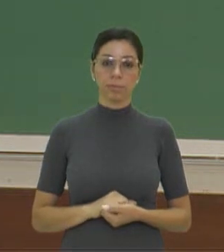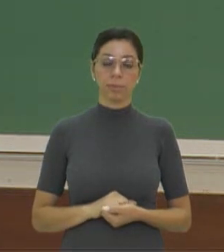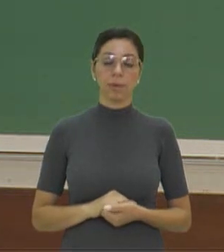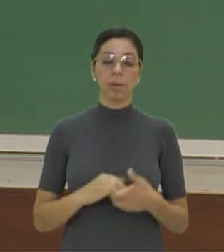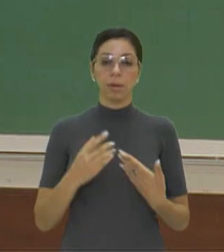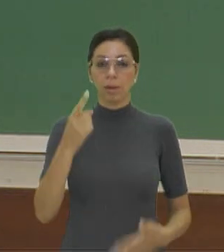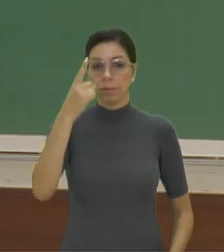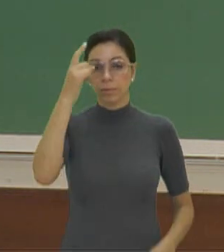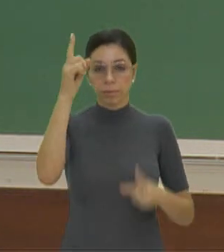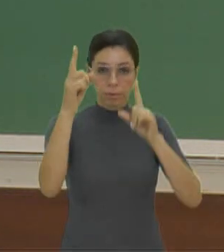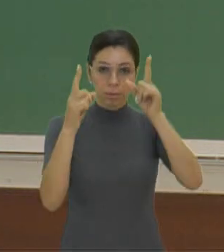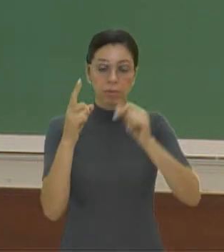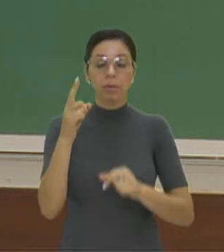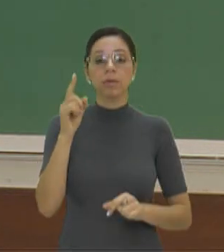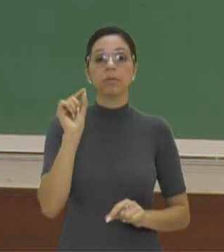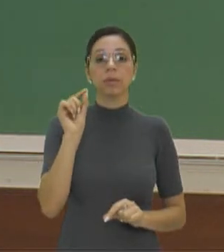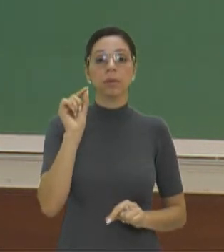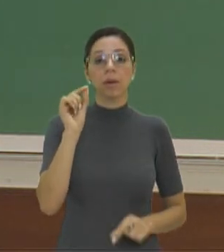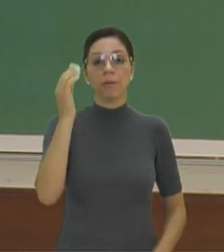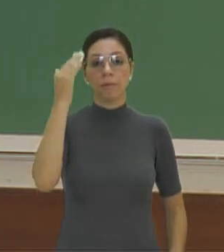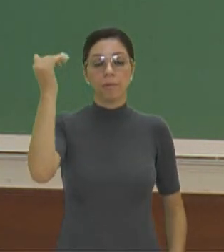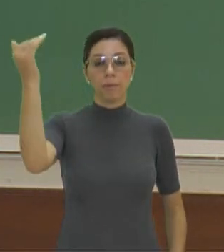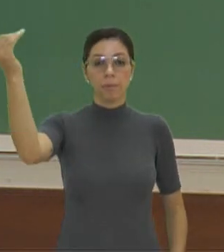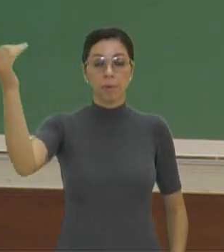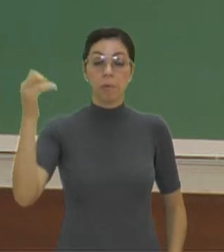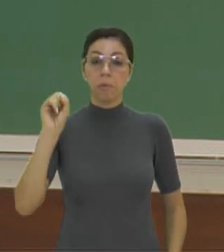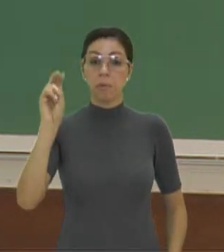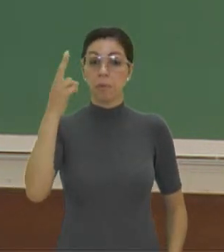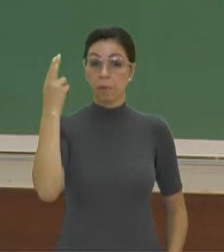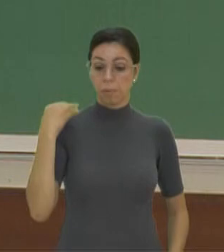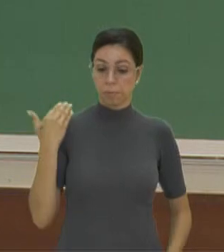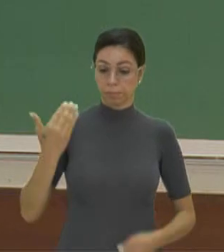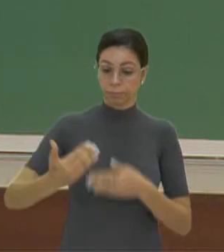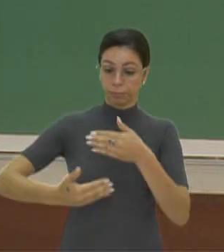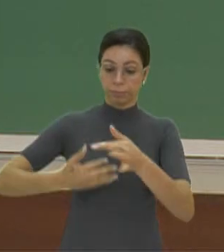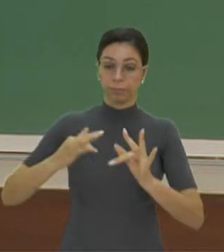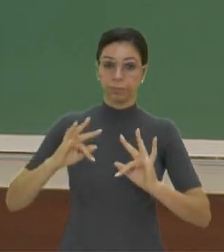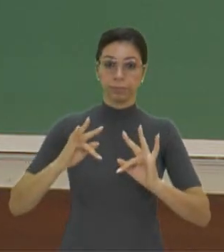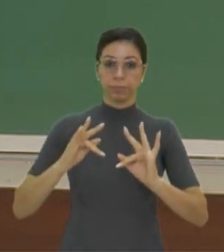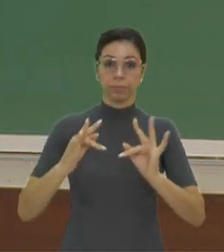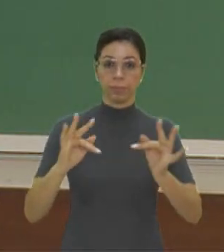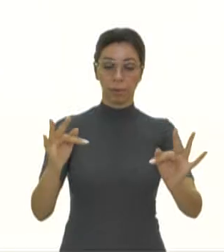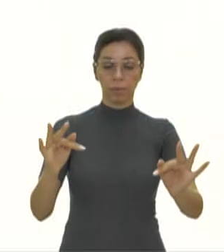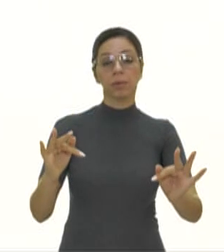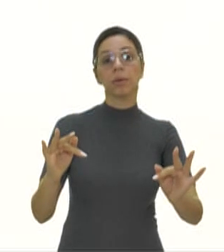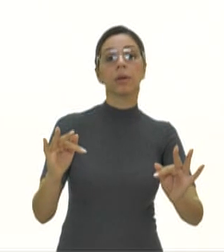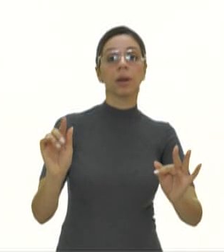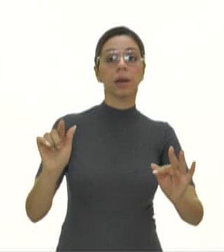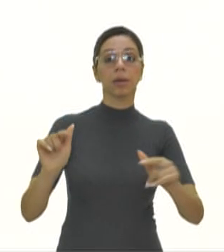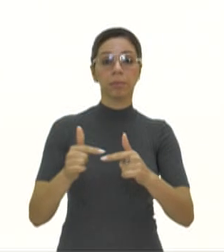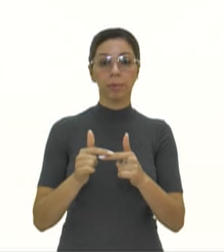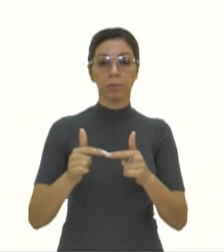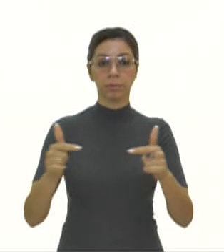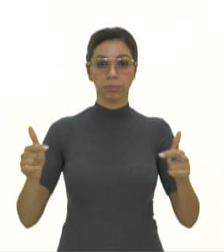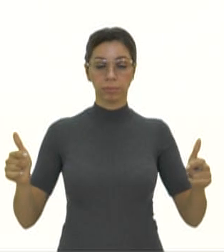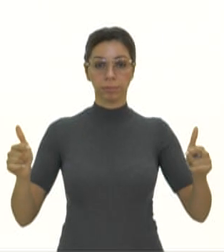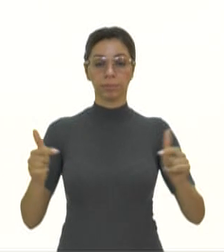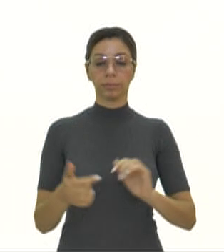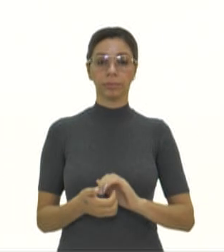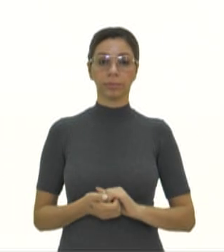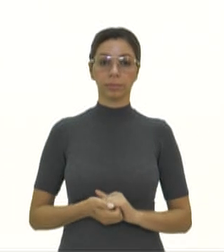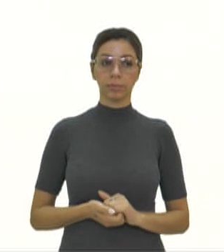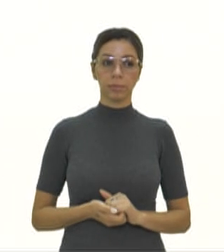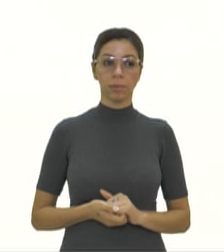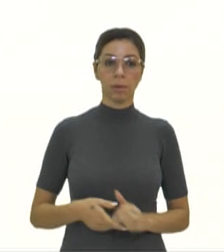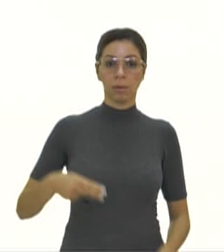invenções famosas ou os avanços que por acidente. Então, com base nessa ideia, vocês vão usar uma